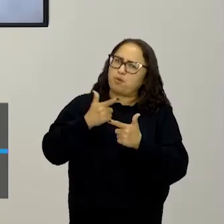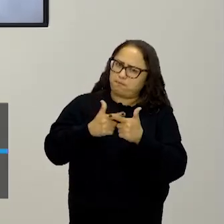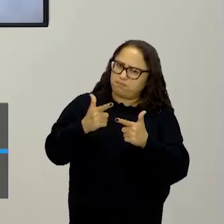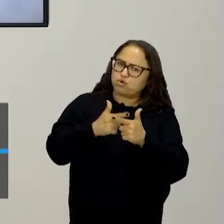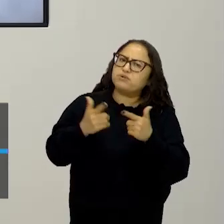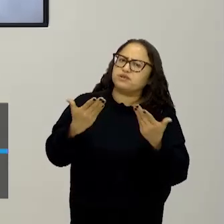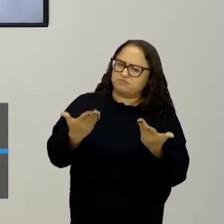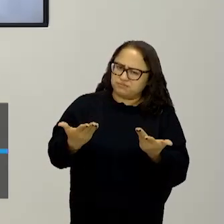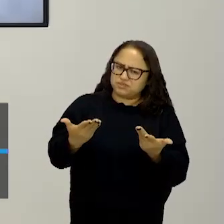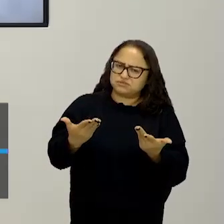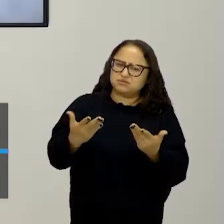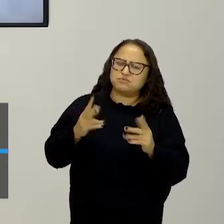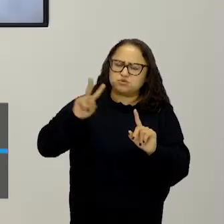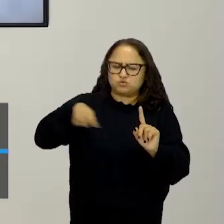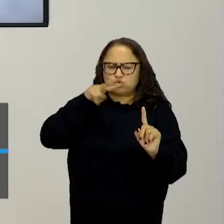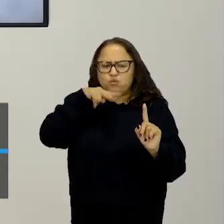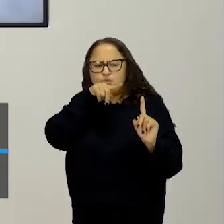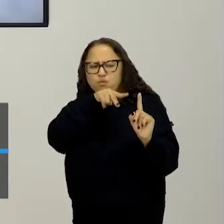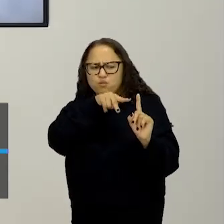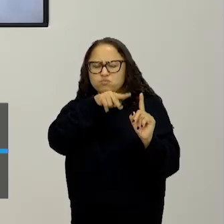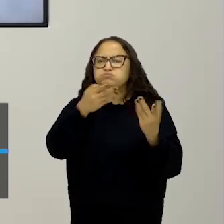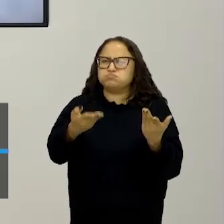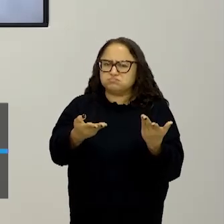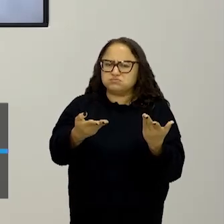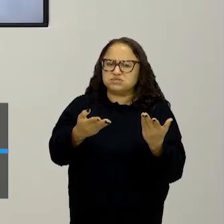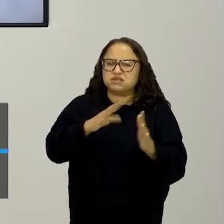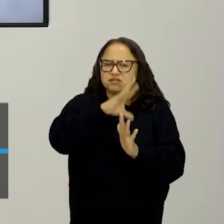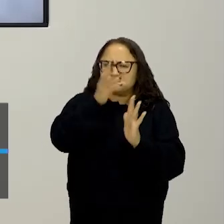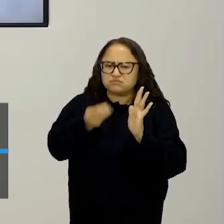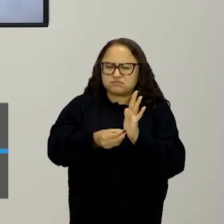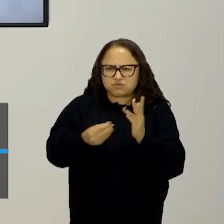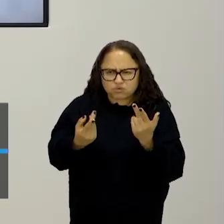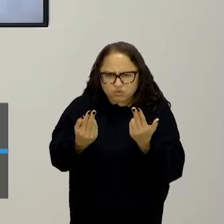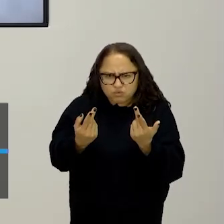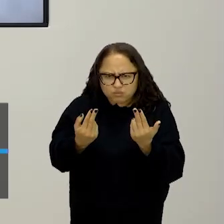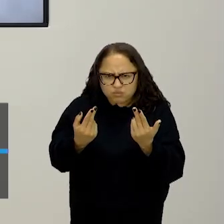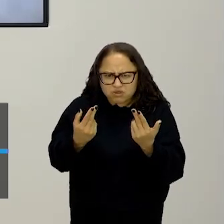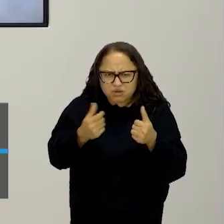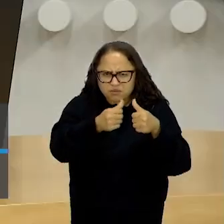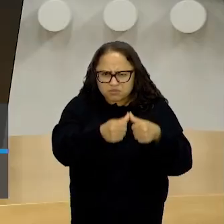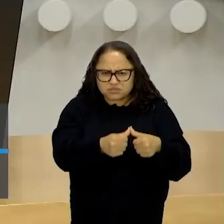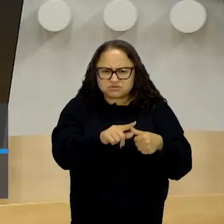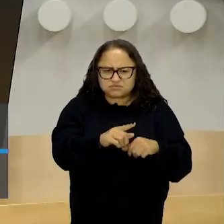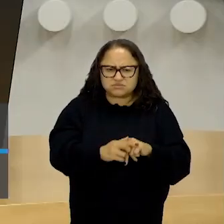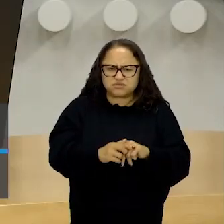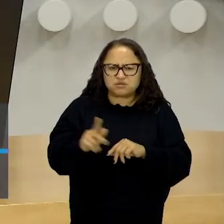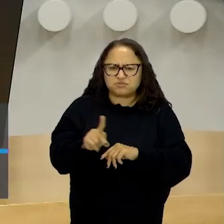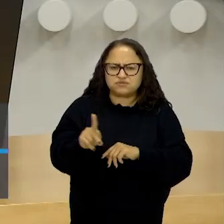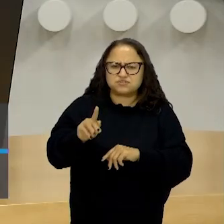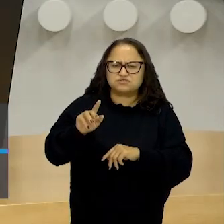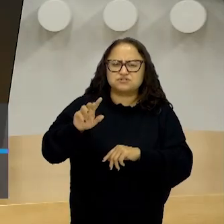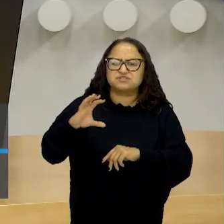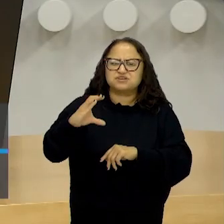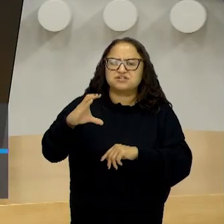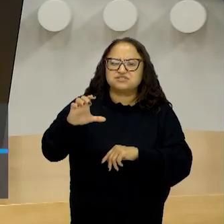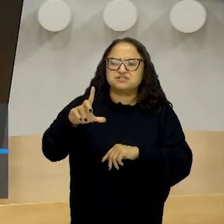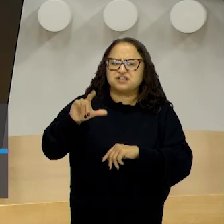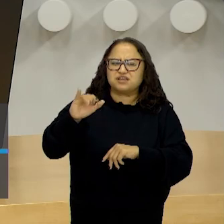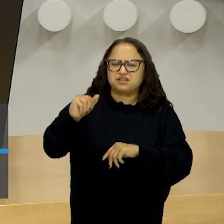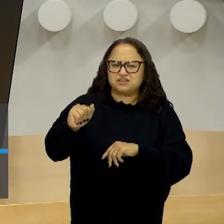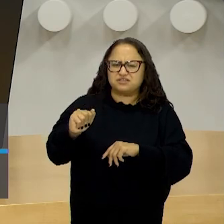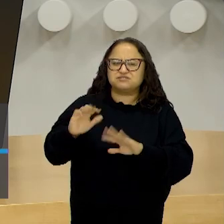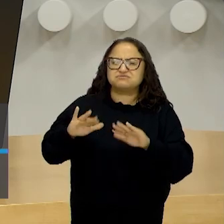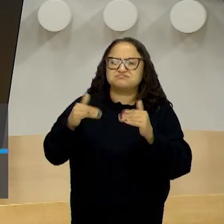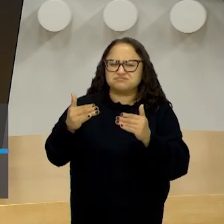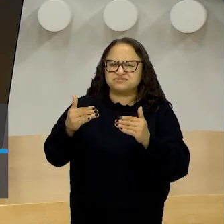aí de stereotype. Então todo mundo que mora lá é desse jeito? Será que é mesmo? A Procélia falou uma aqui que eu não posso falar, mas quem está assistindo ao